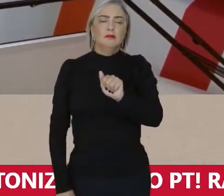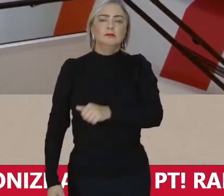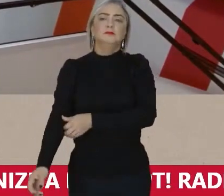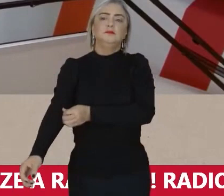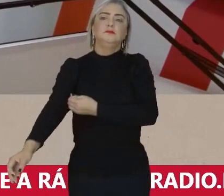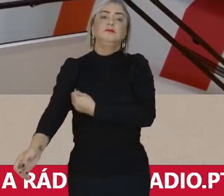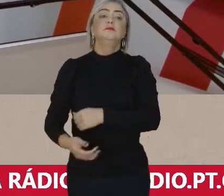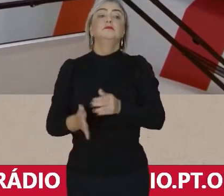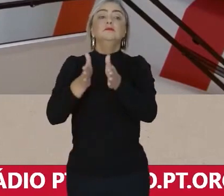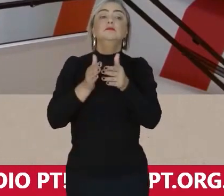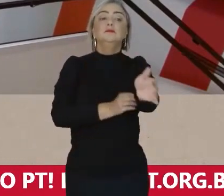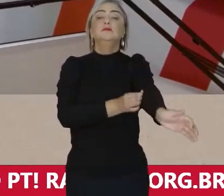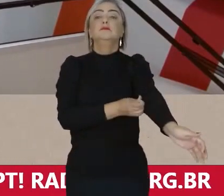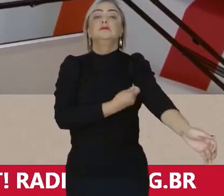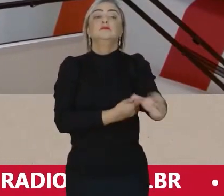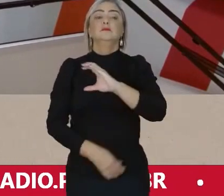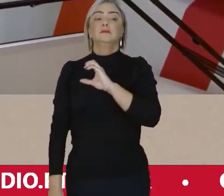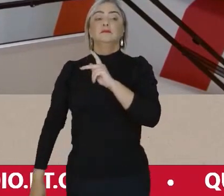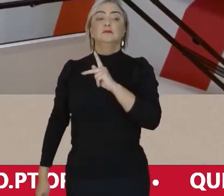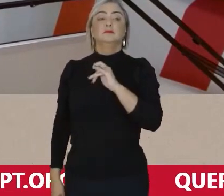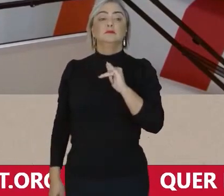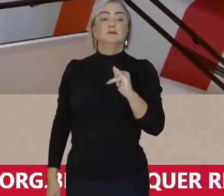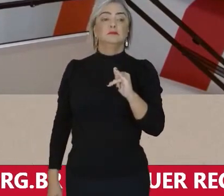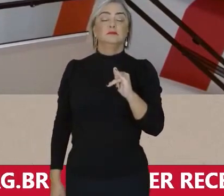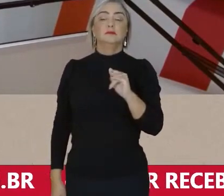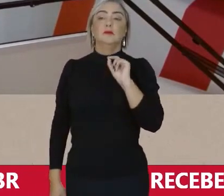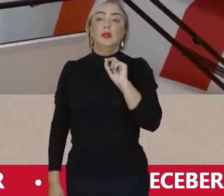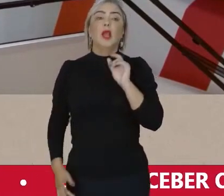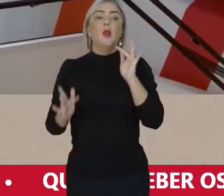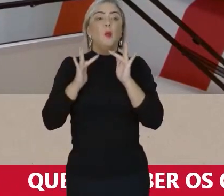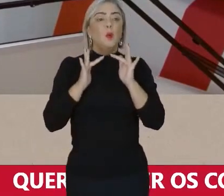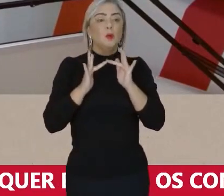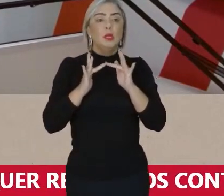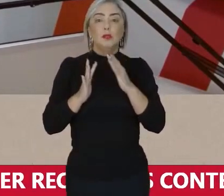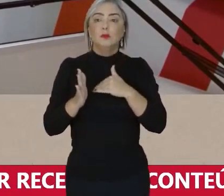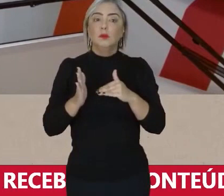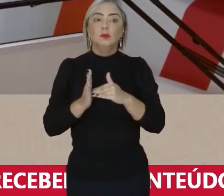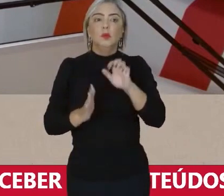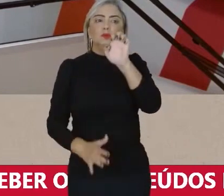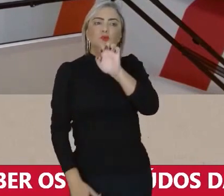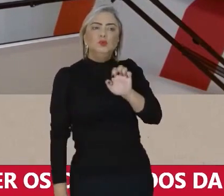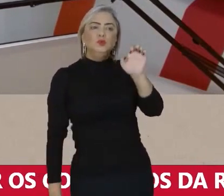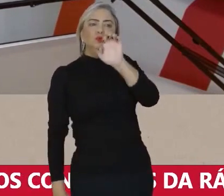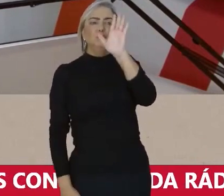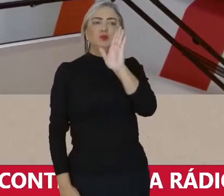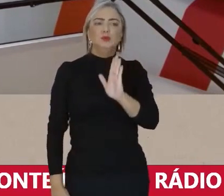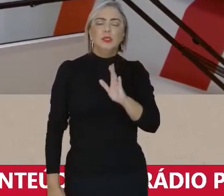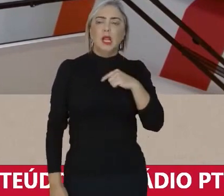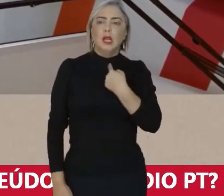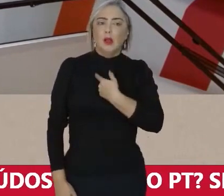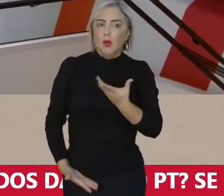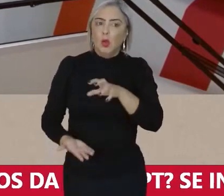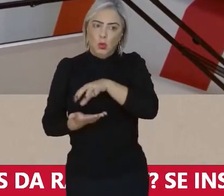da solicitação da CPI, entrou em contato com todos os estados brasileiros, mesmo onde nós